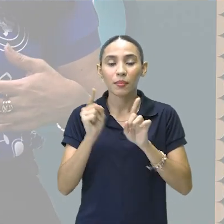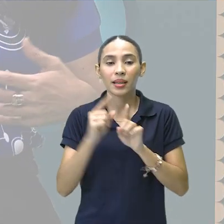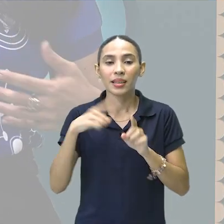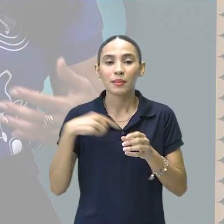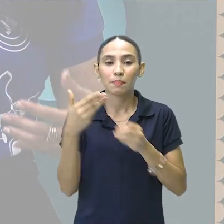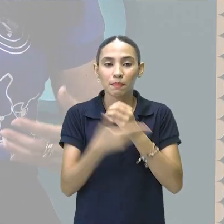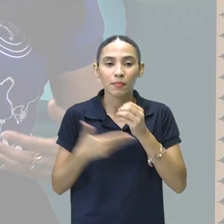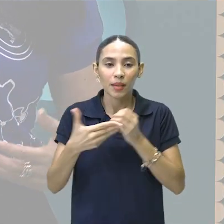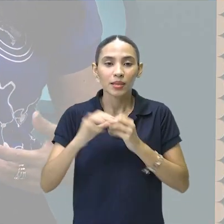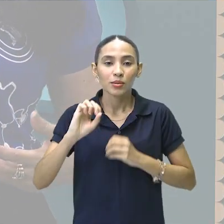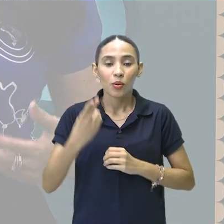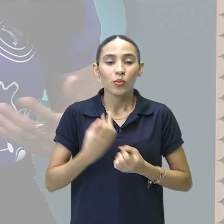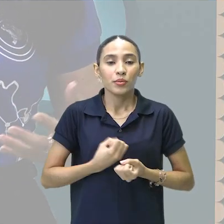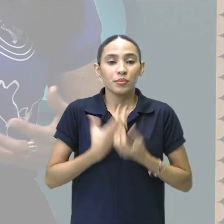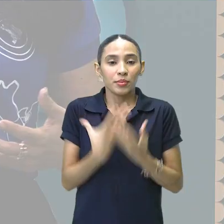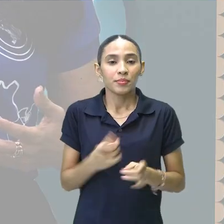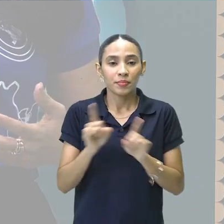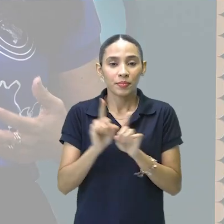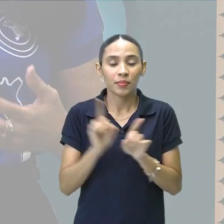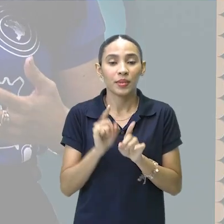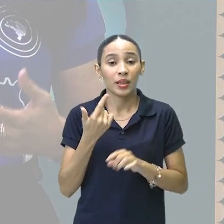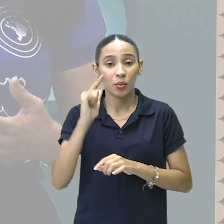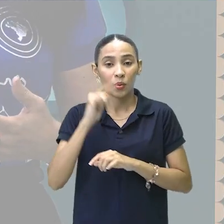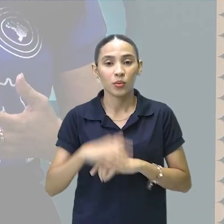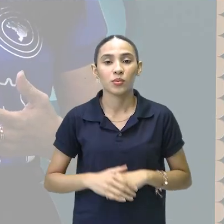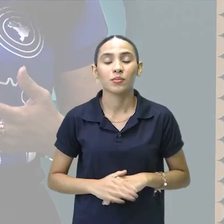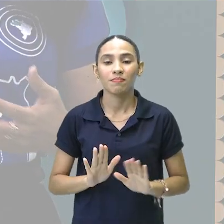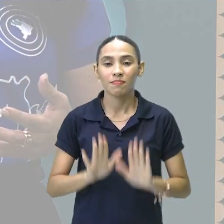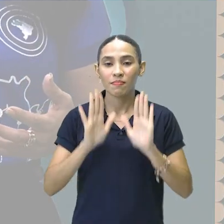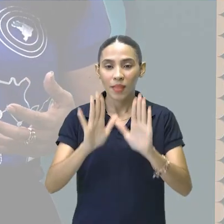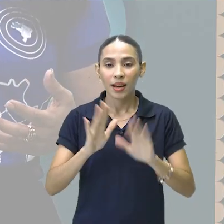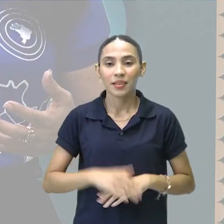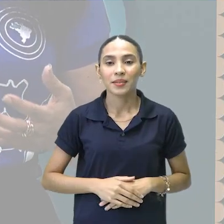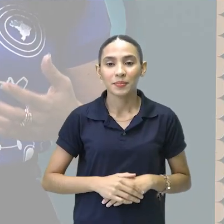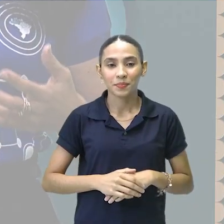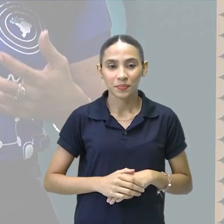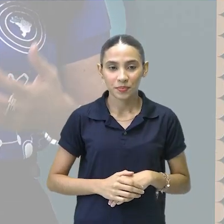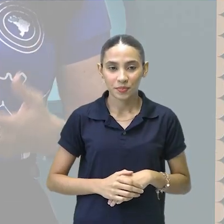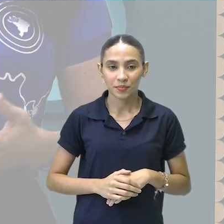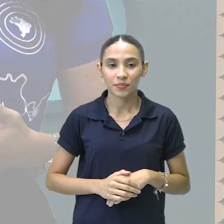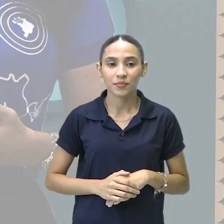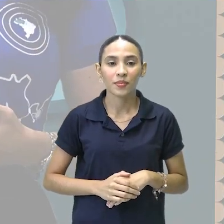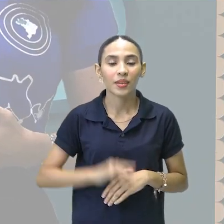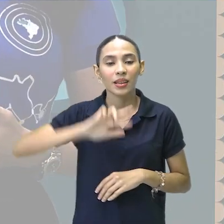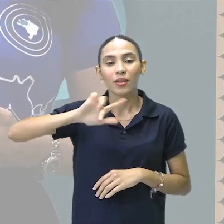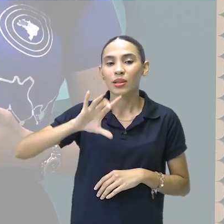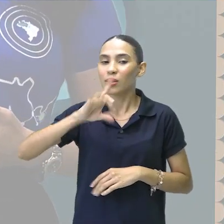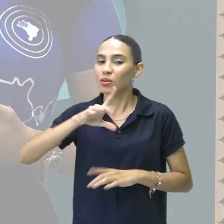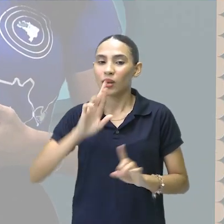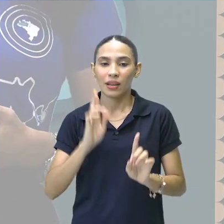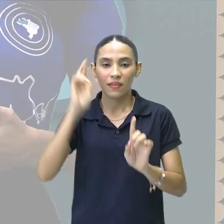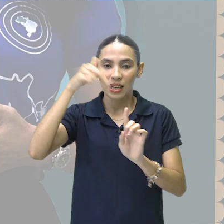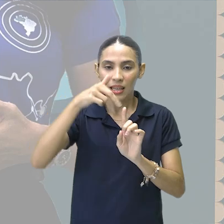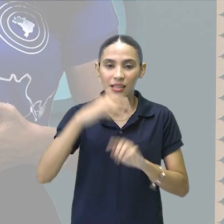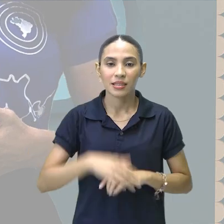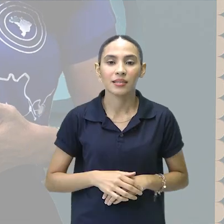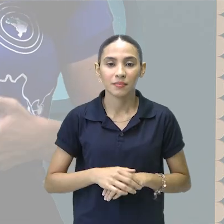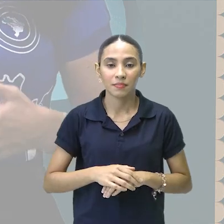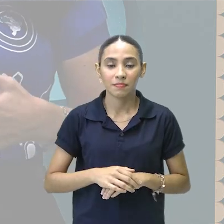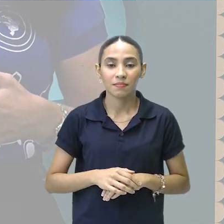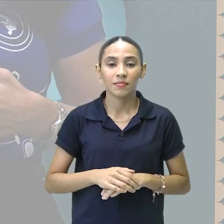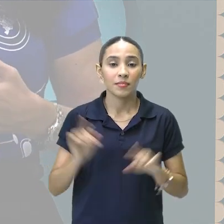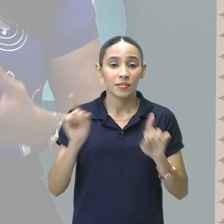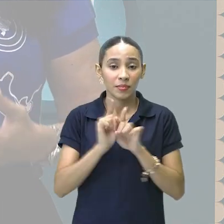baseiam ou inspiram-se em outros. Entretanto, neste caso, não apenas referências,